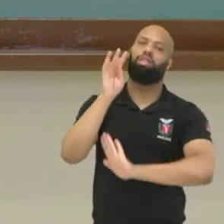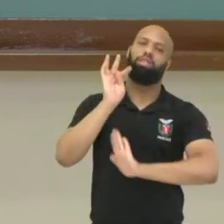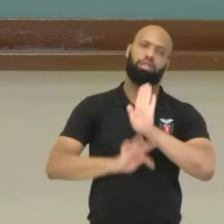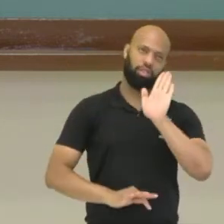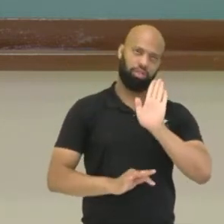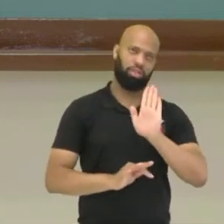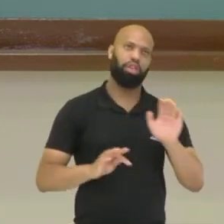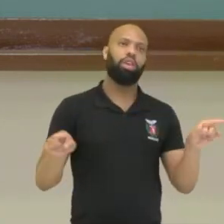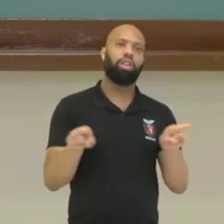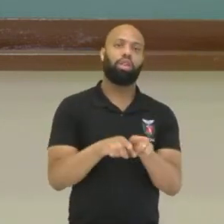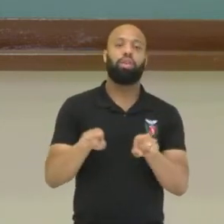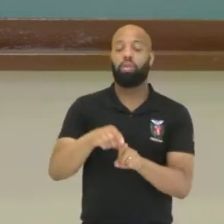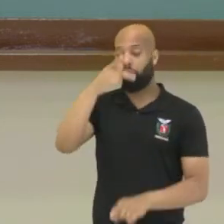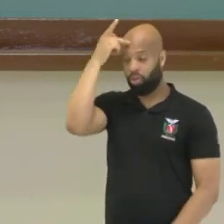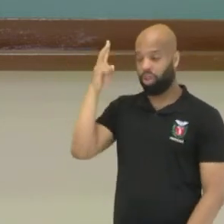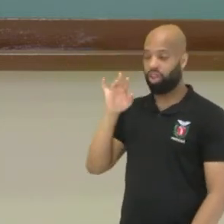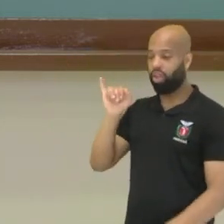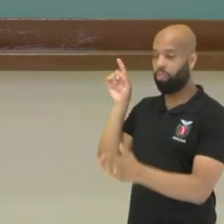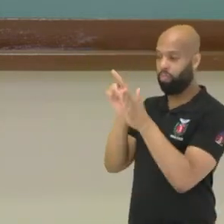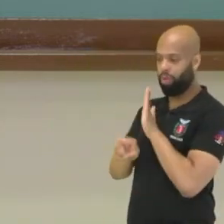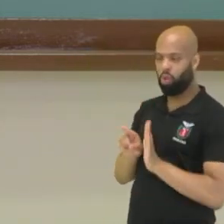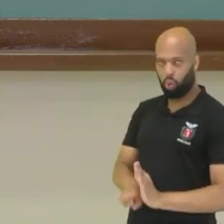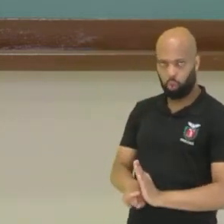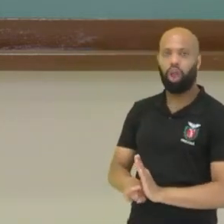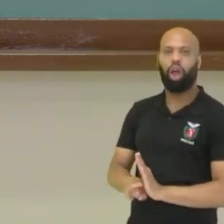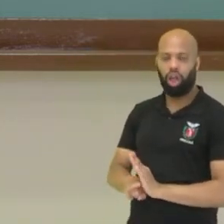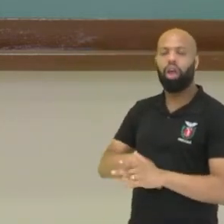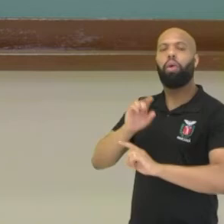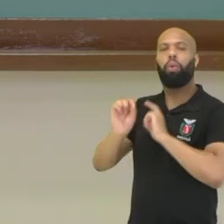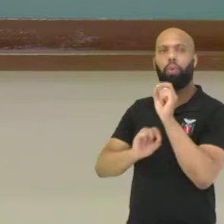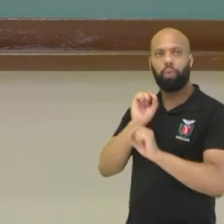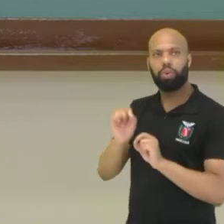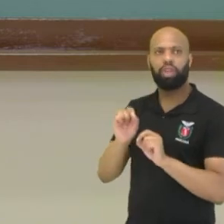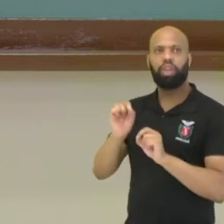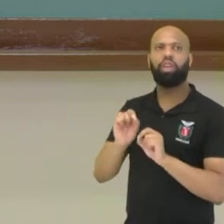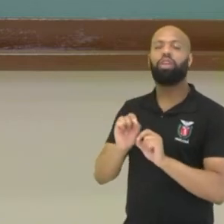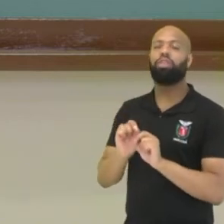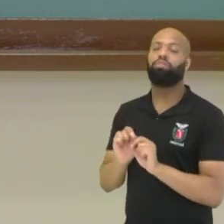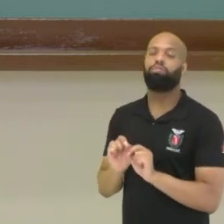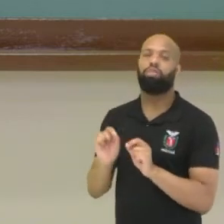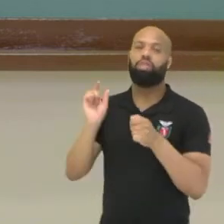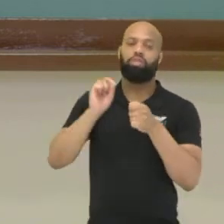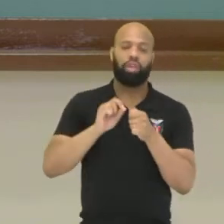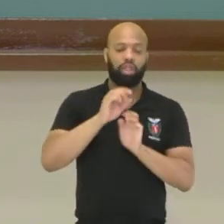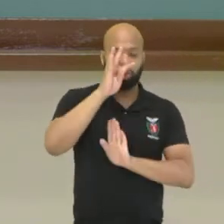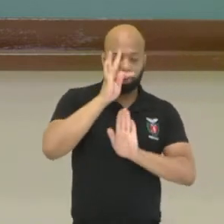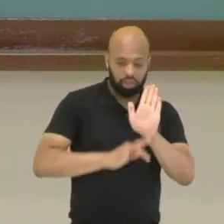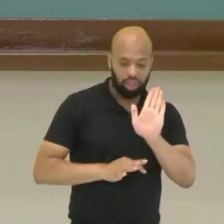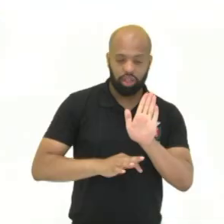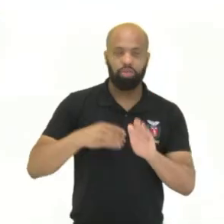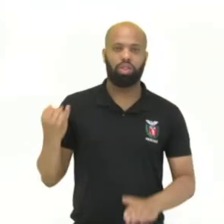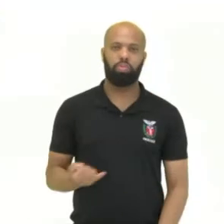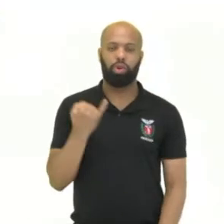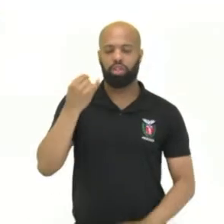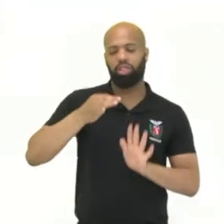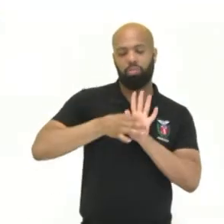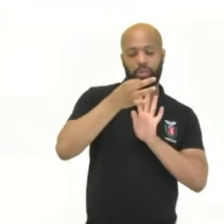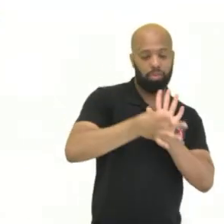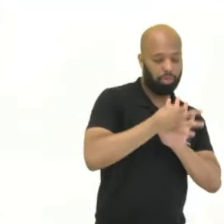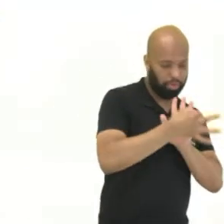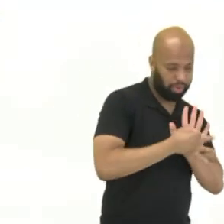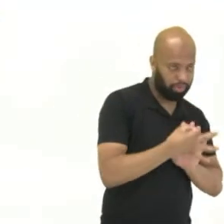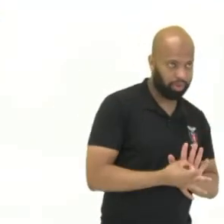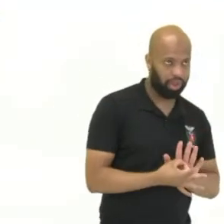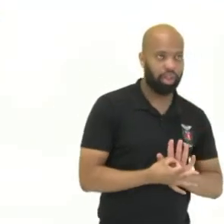O entrevistador também, a entrevista, faz com que o texto seja argumentativo.